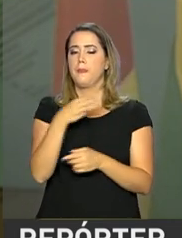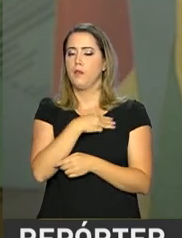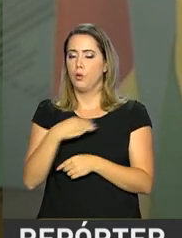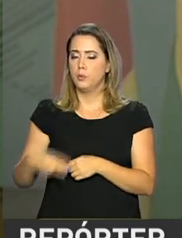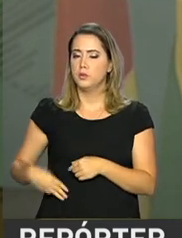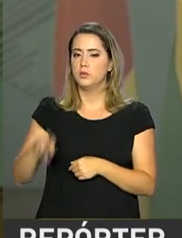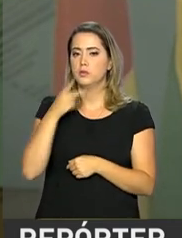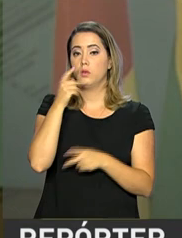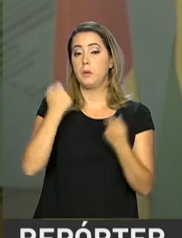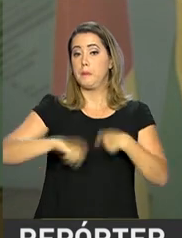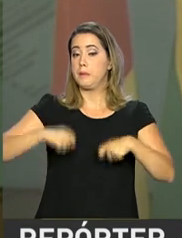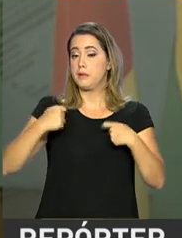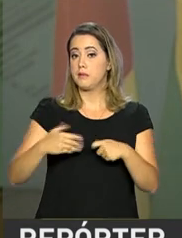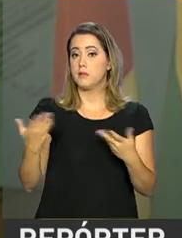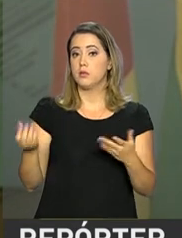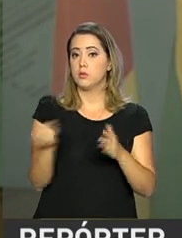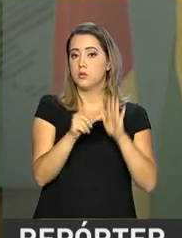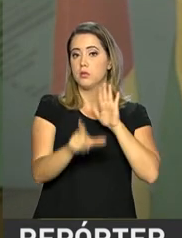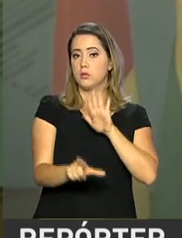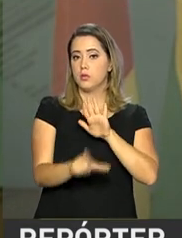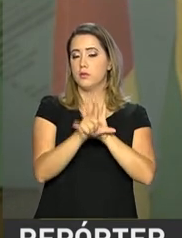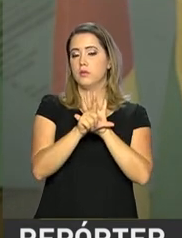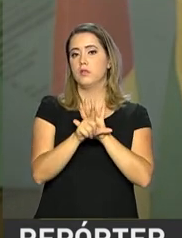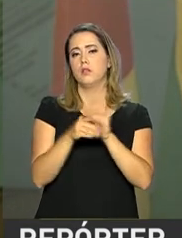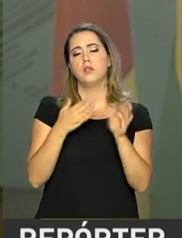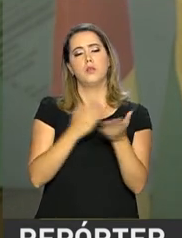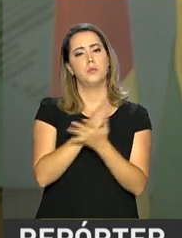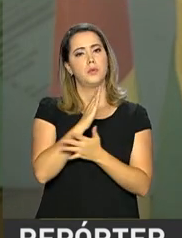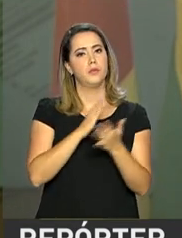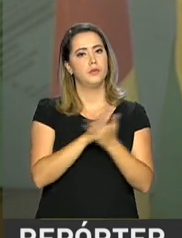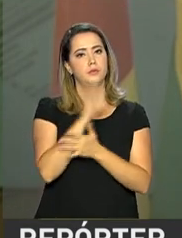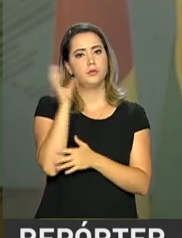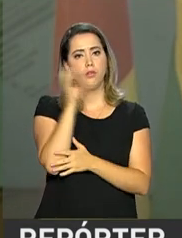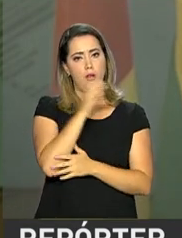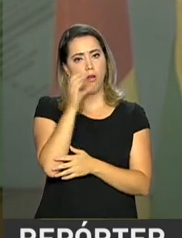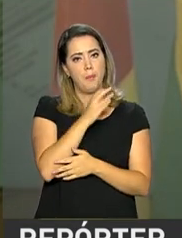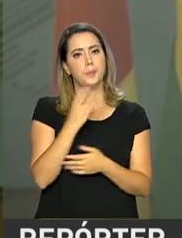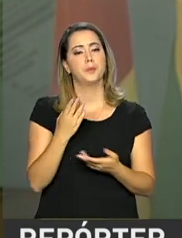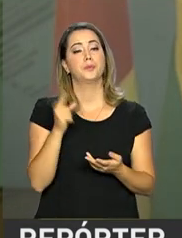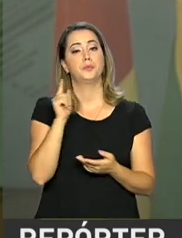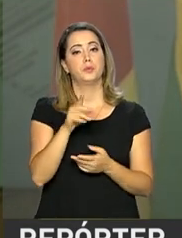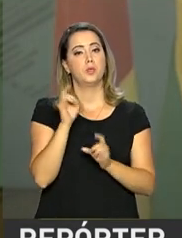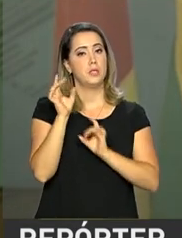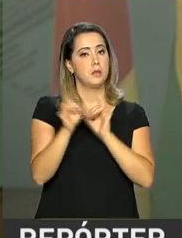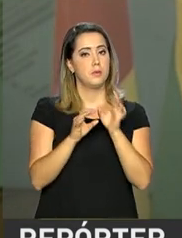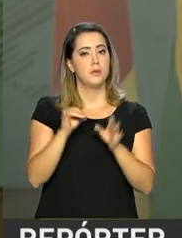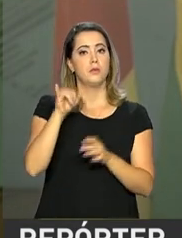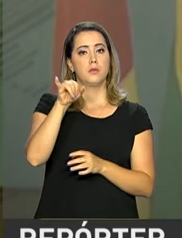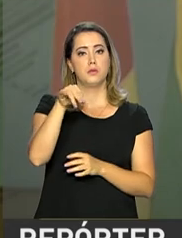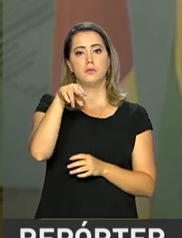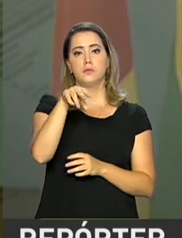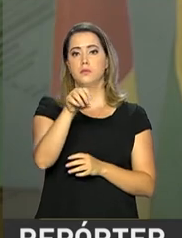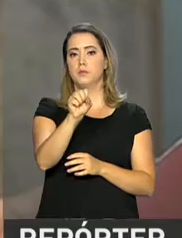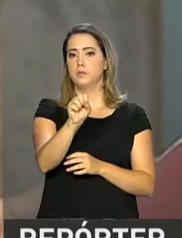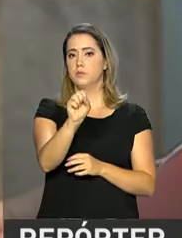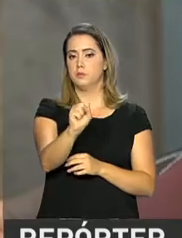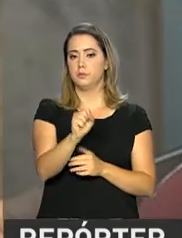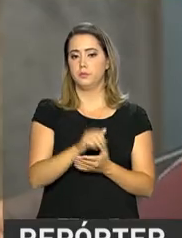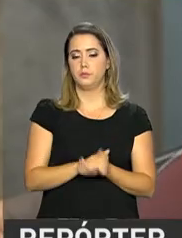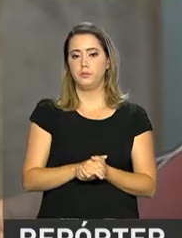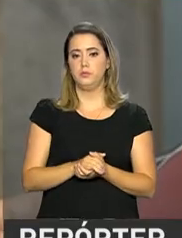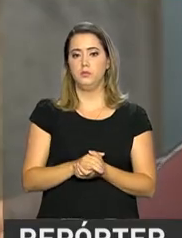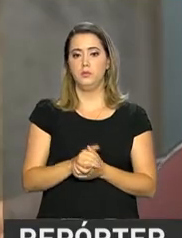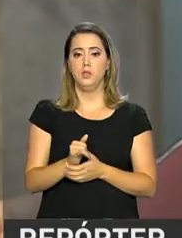que as reformas estruturais em discussão precisam ser aprovadas o mais rapidamente possível, em especial a da Previdência. Se não